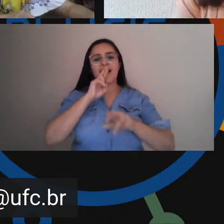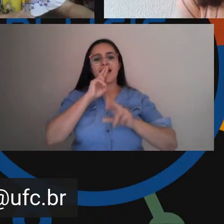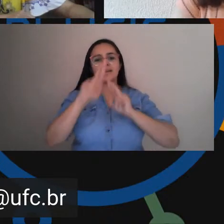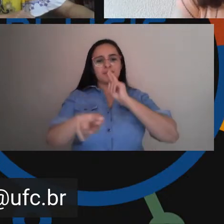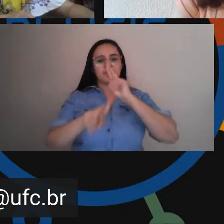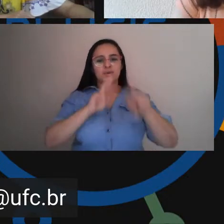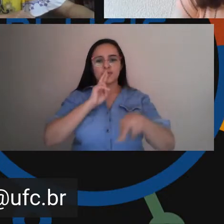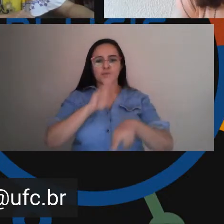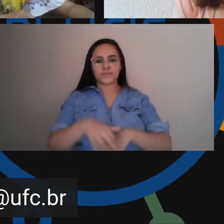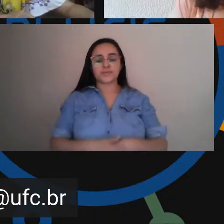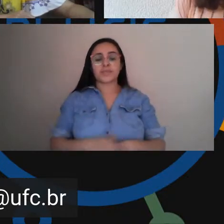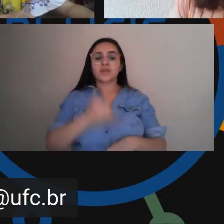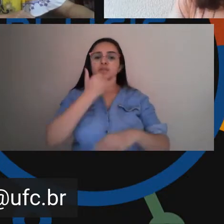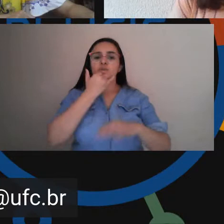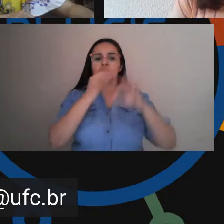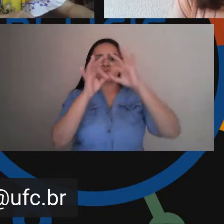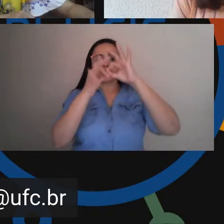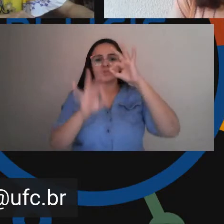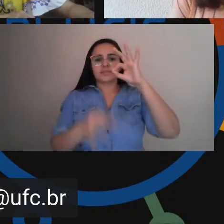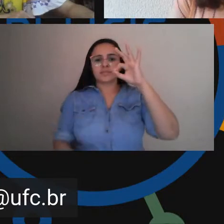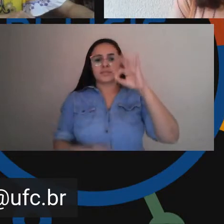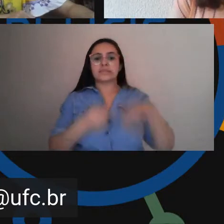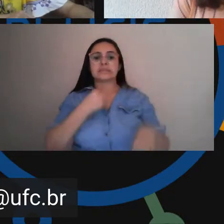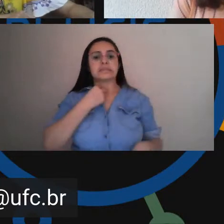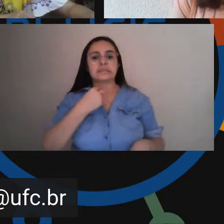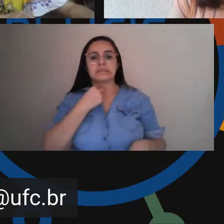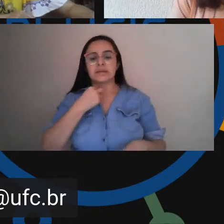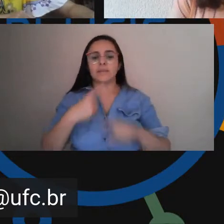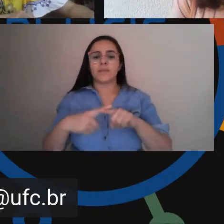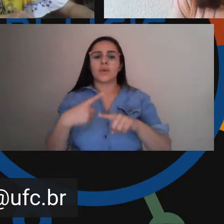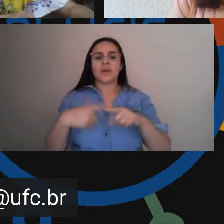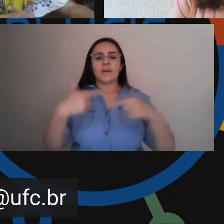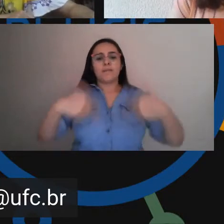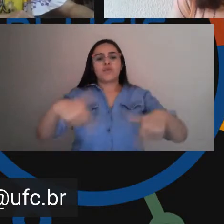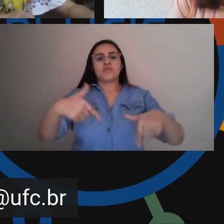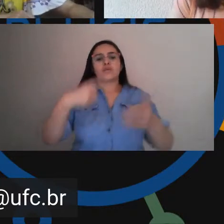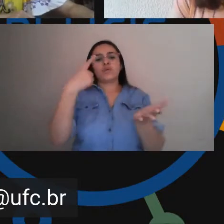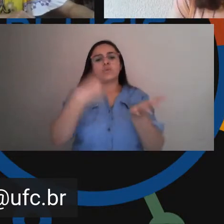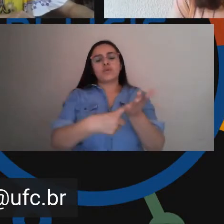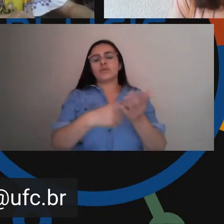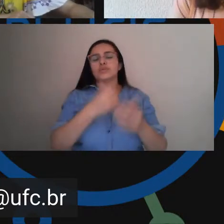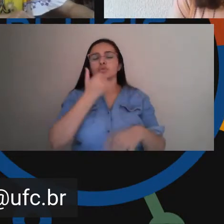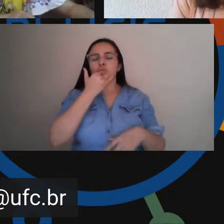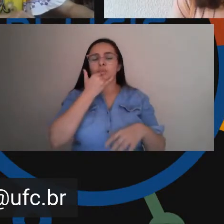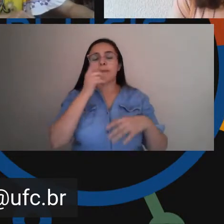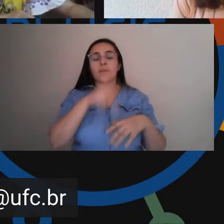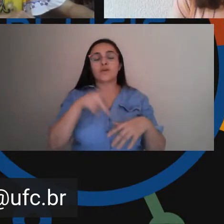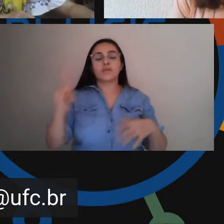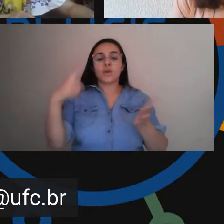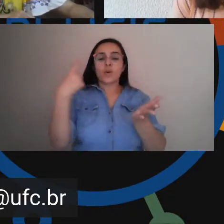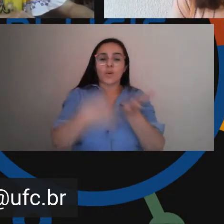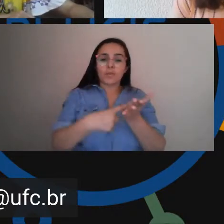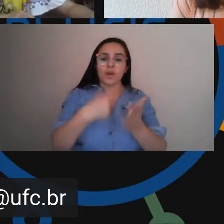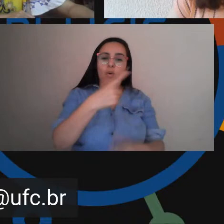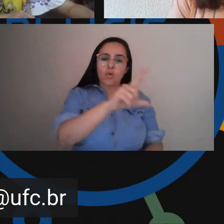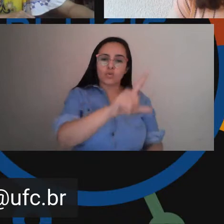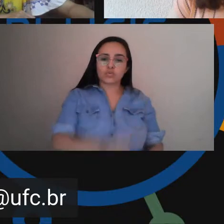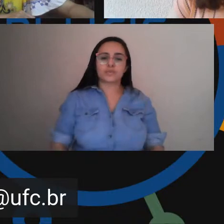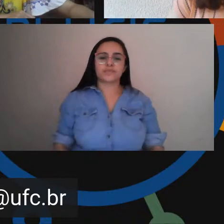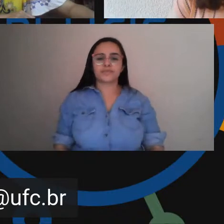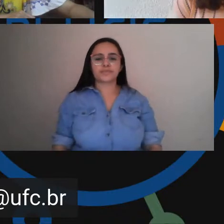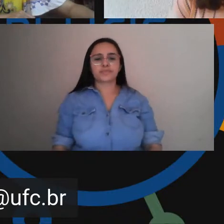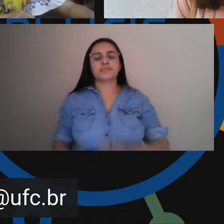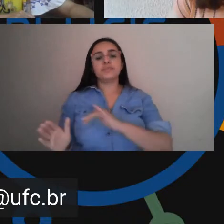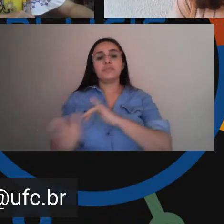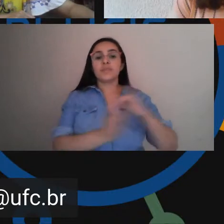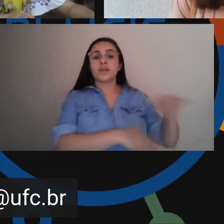tem um compromisso e também a gente tem que se preparar para as próximas palestras da tarde. Então, já aproveito para avisar